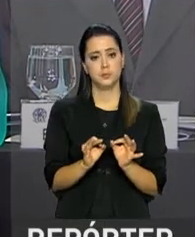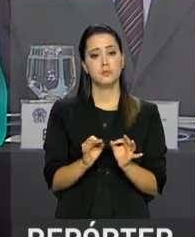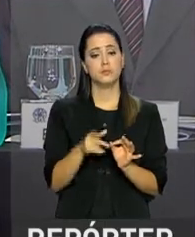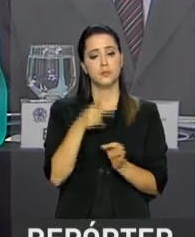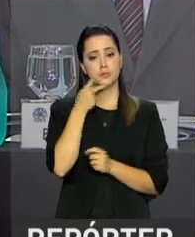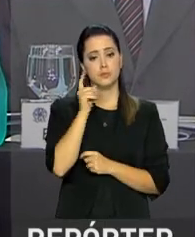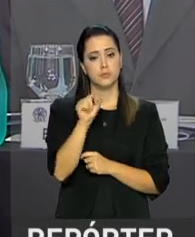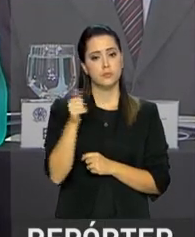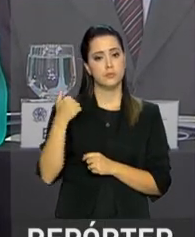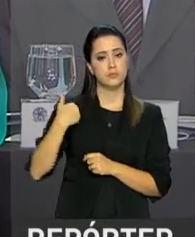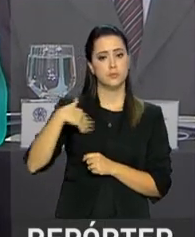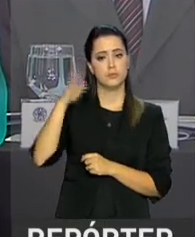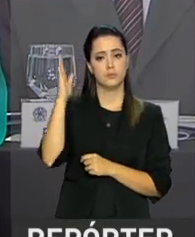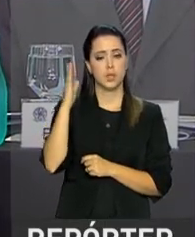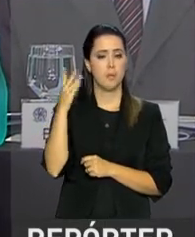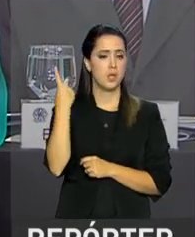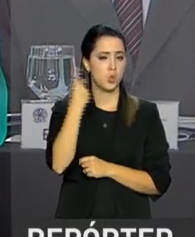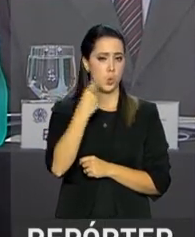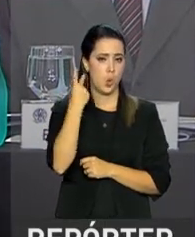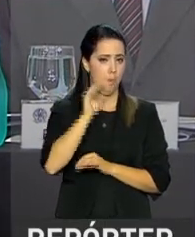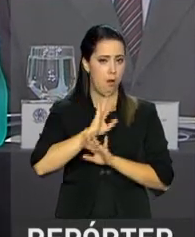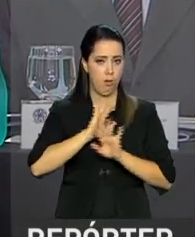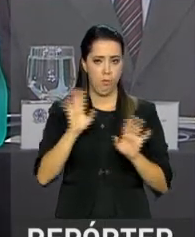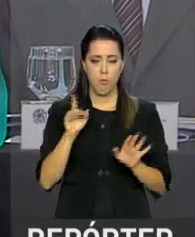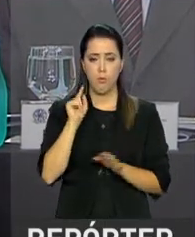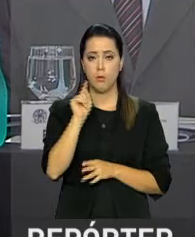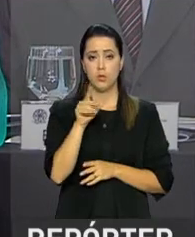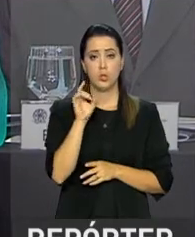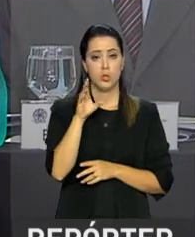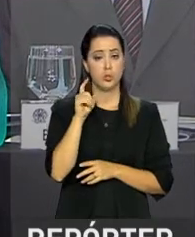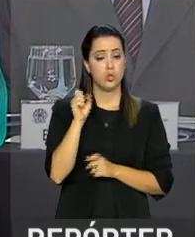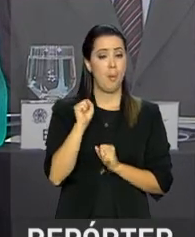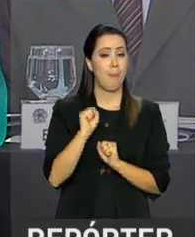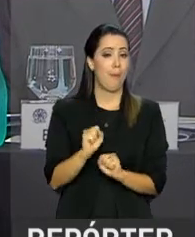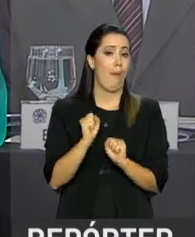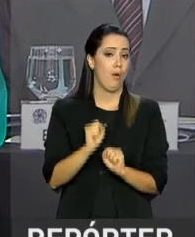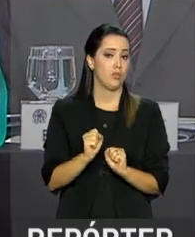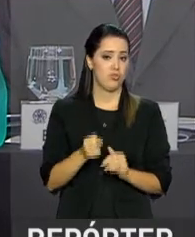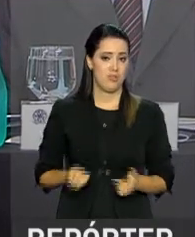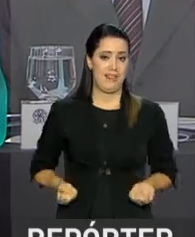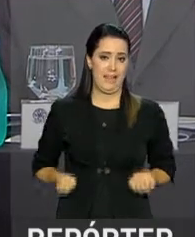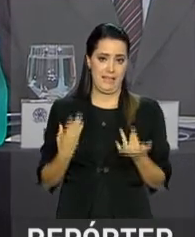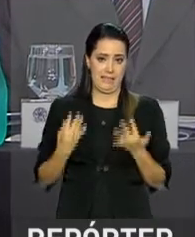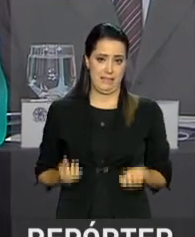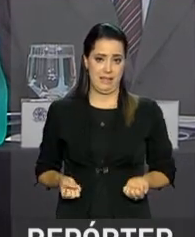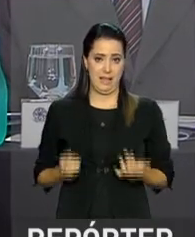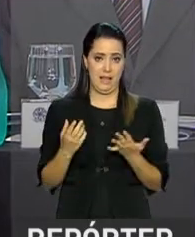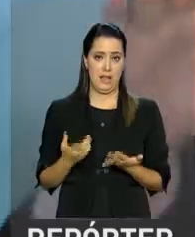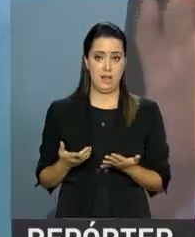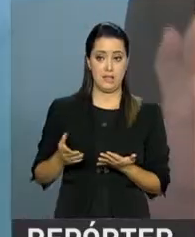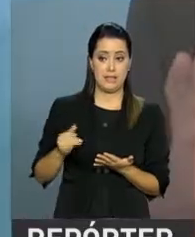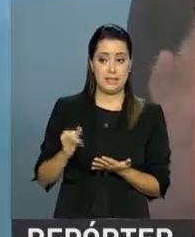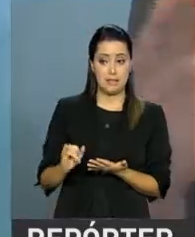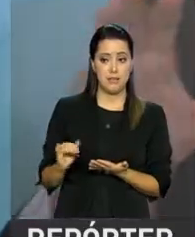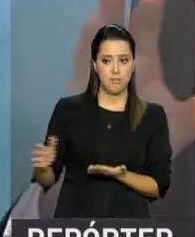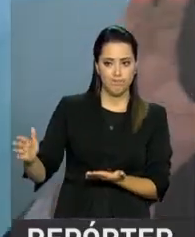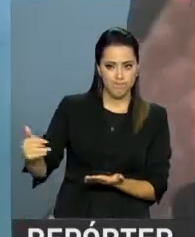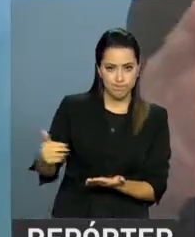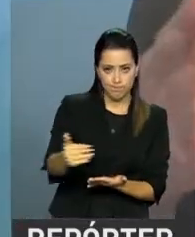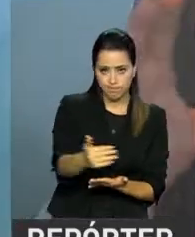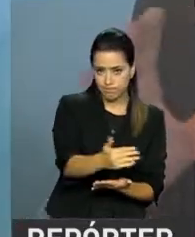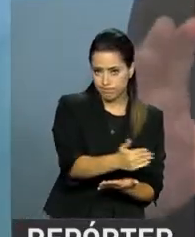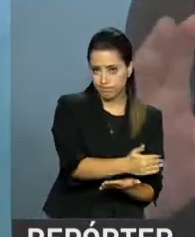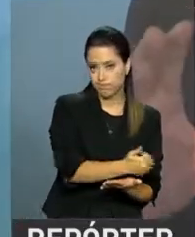afirmação mais trivial de que só devemos gastar aquilo que se arrecada o ministro da fazenda